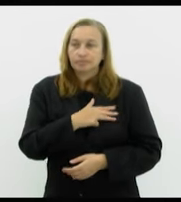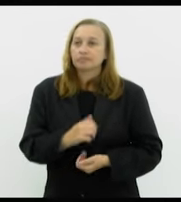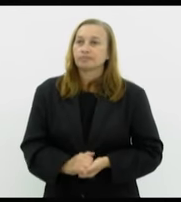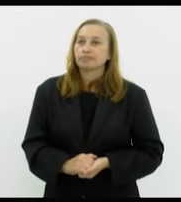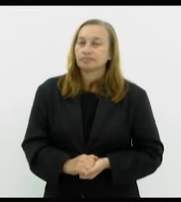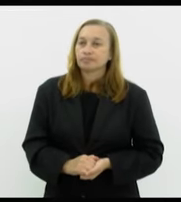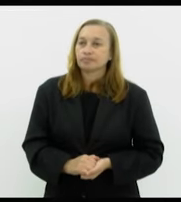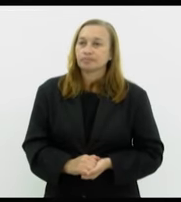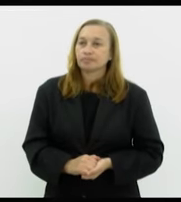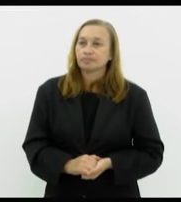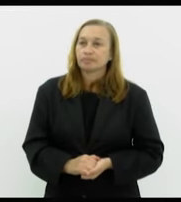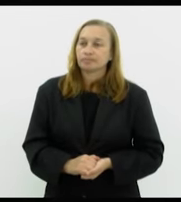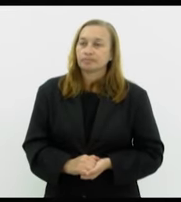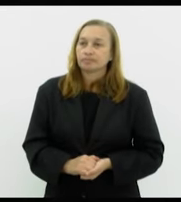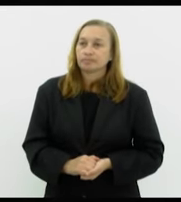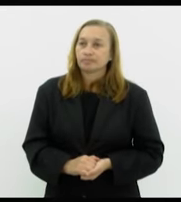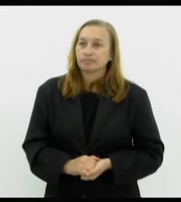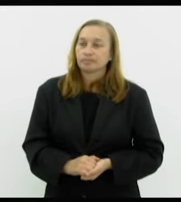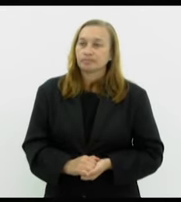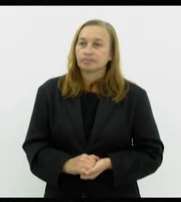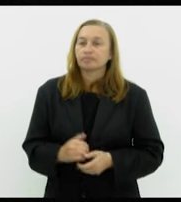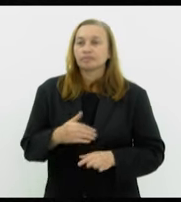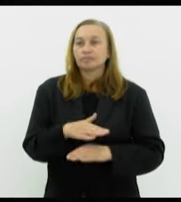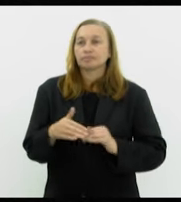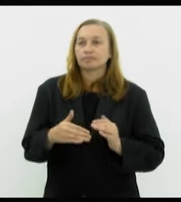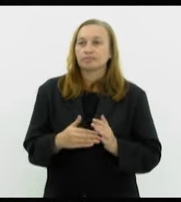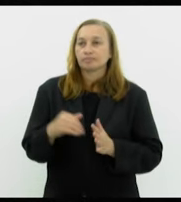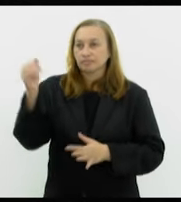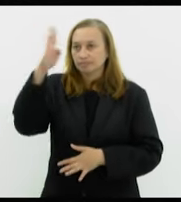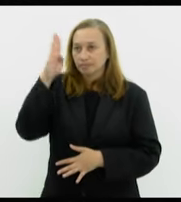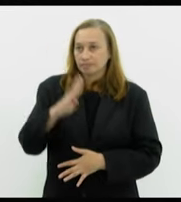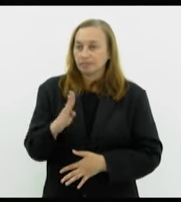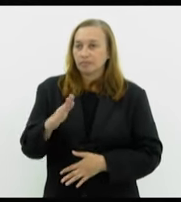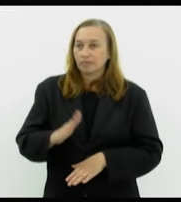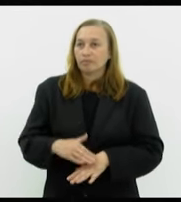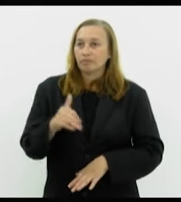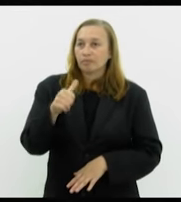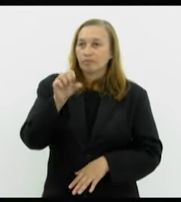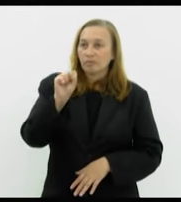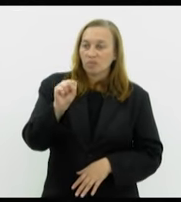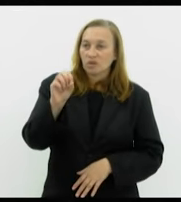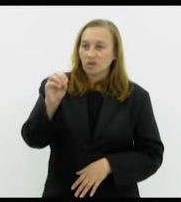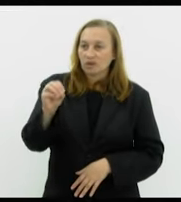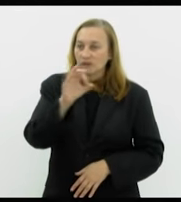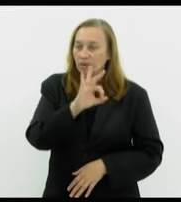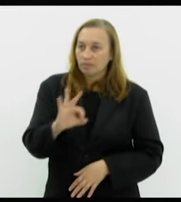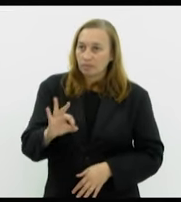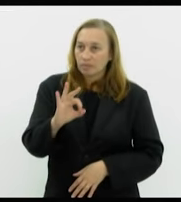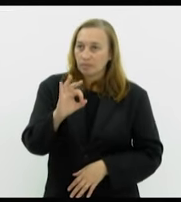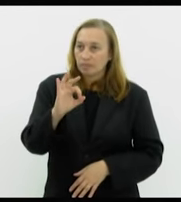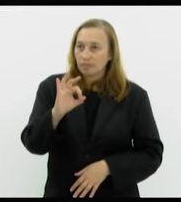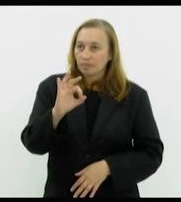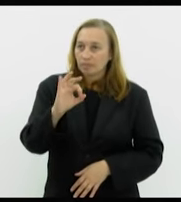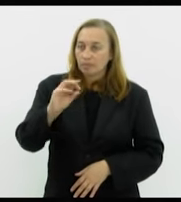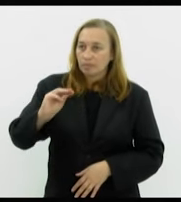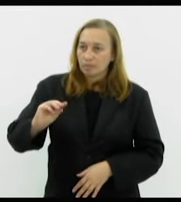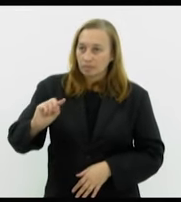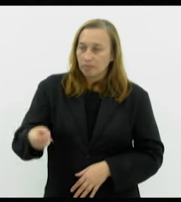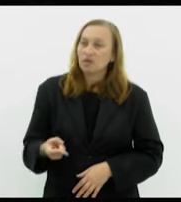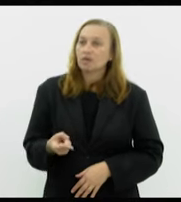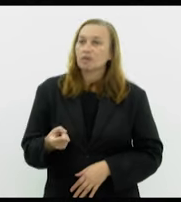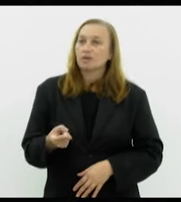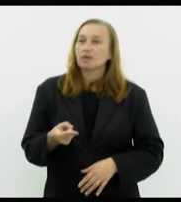maneira direta em todo o Brasil mais de 80 mil empregos diretos na cadeia produtiva